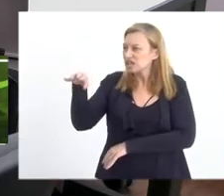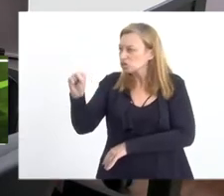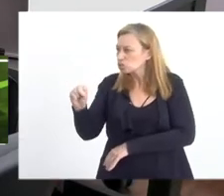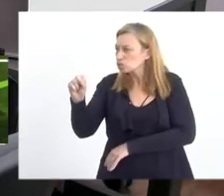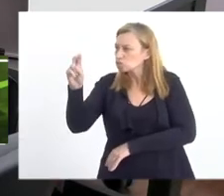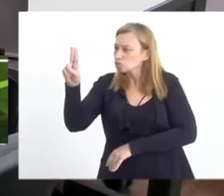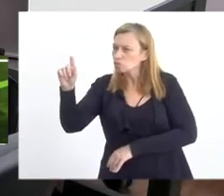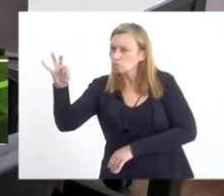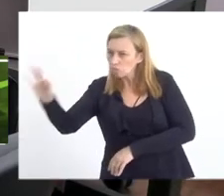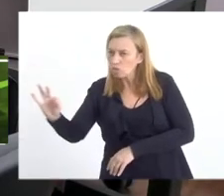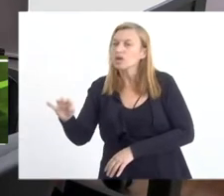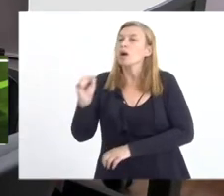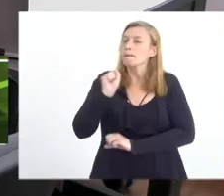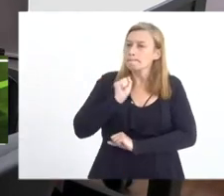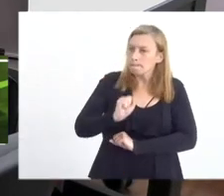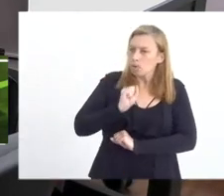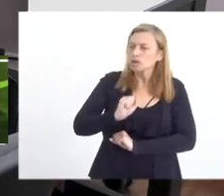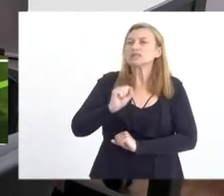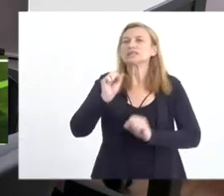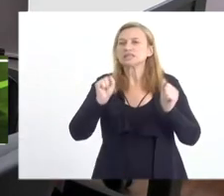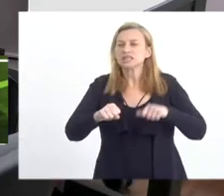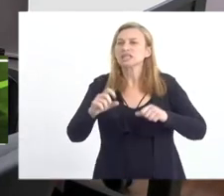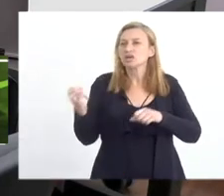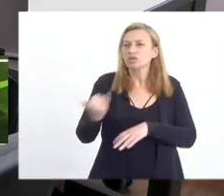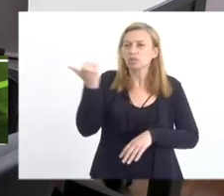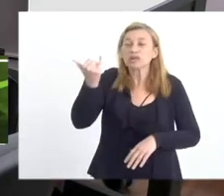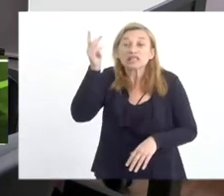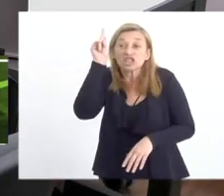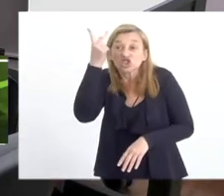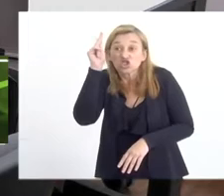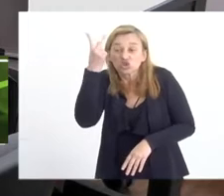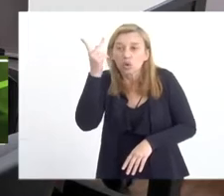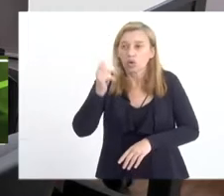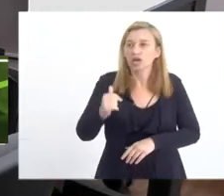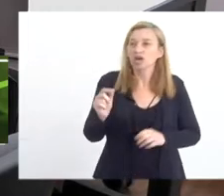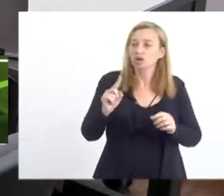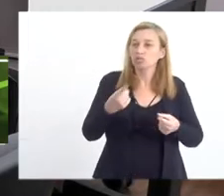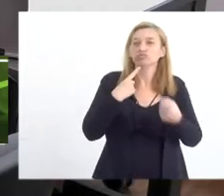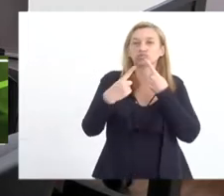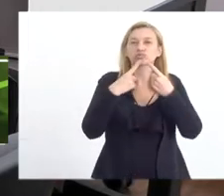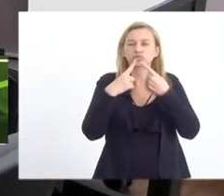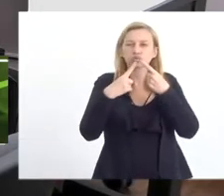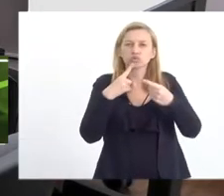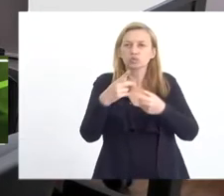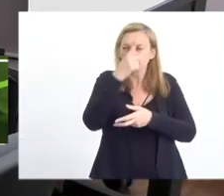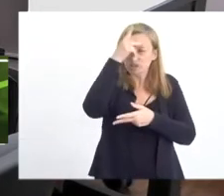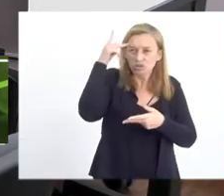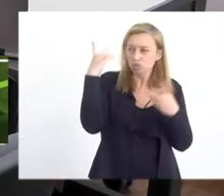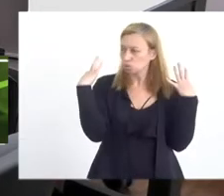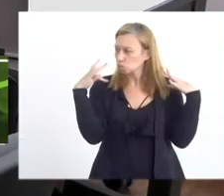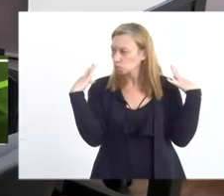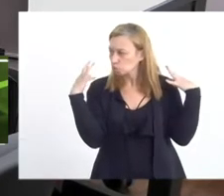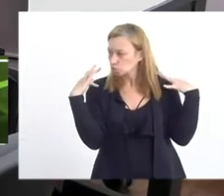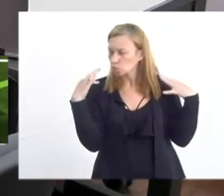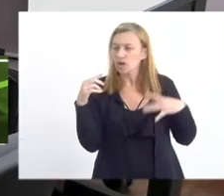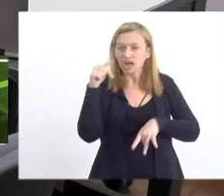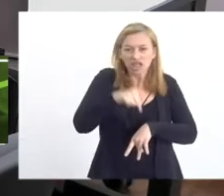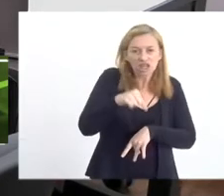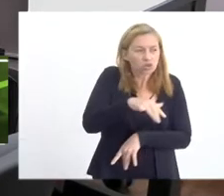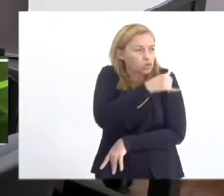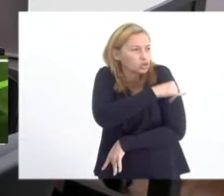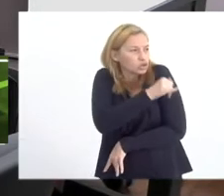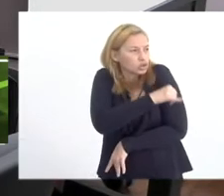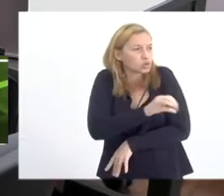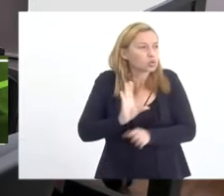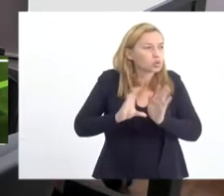ele pode sim, ele tem uma importância inclusive histórica. Eu estou discutindo com pessoas do turismo aqui no Rio de Janeiro,